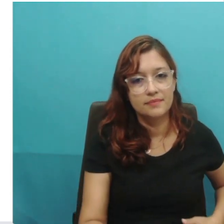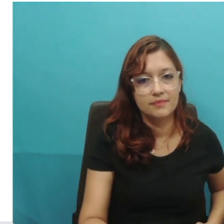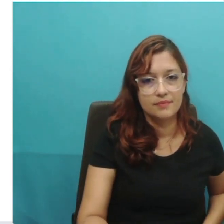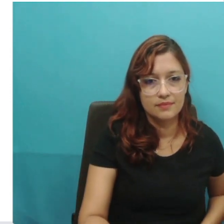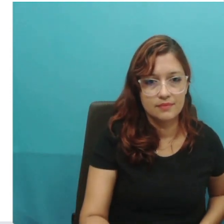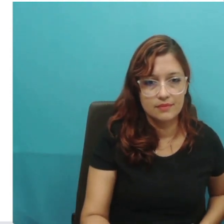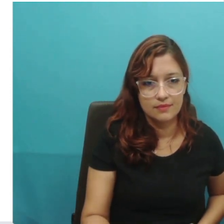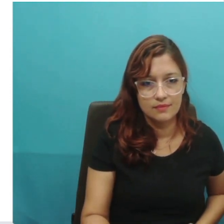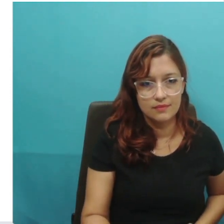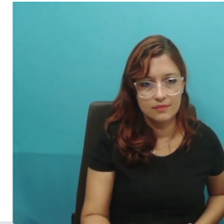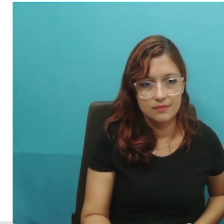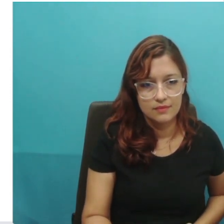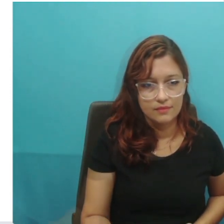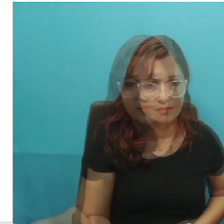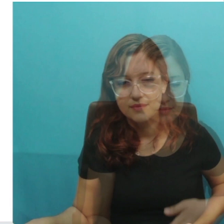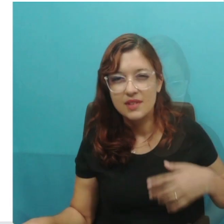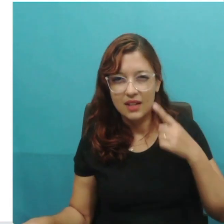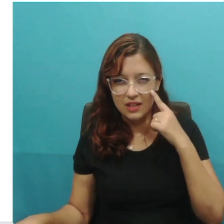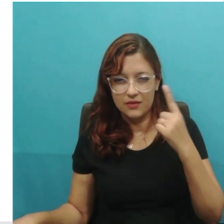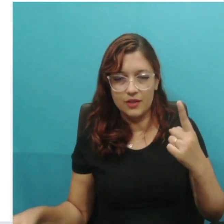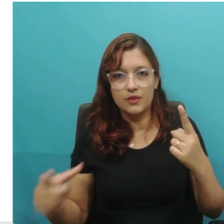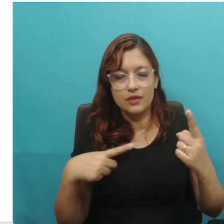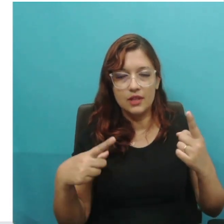Eu poderia separar.